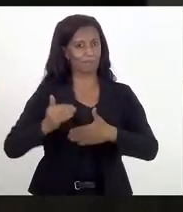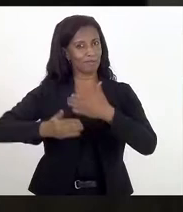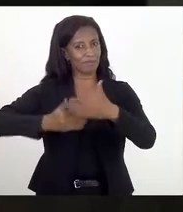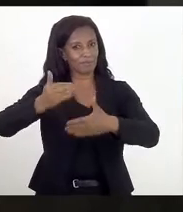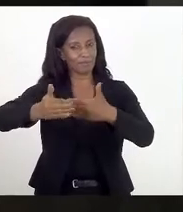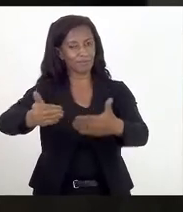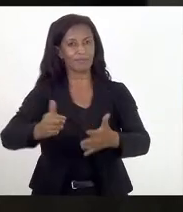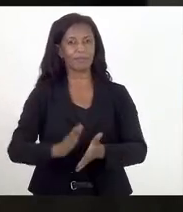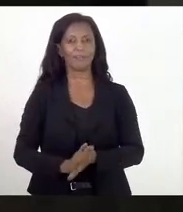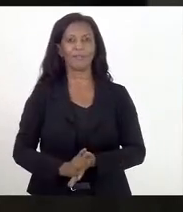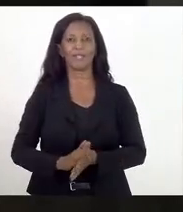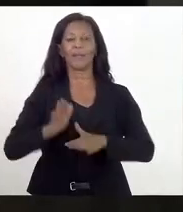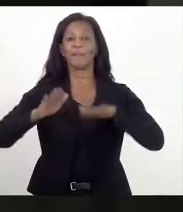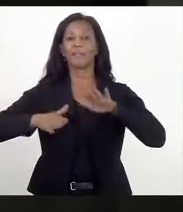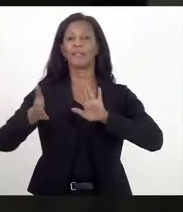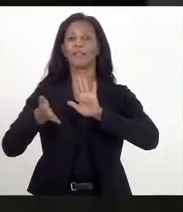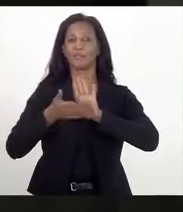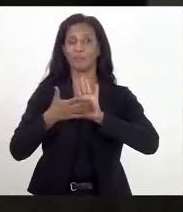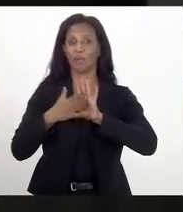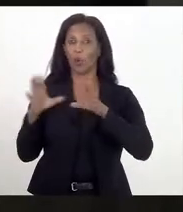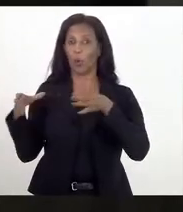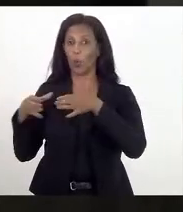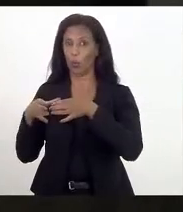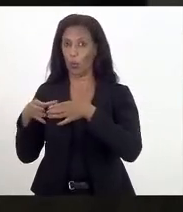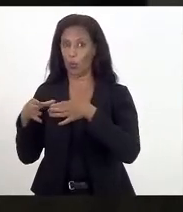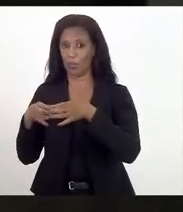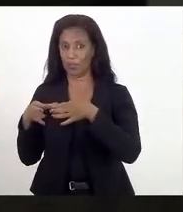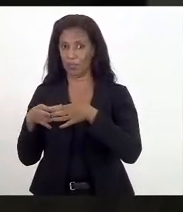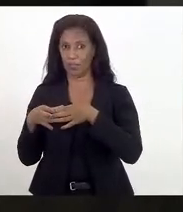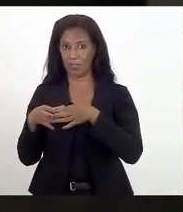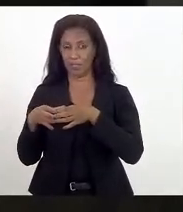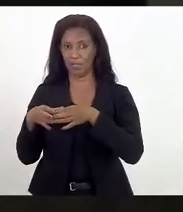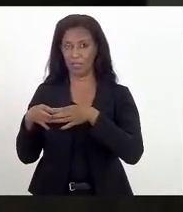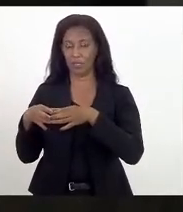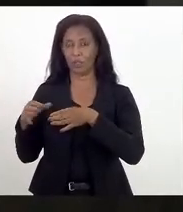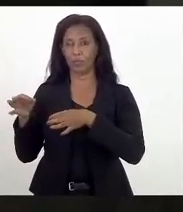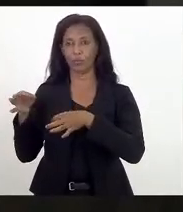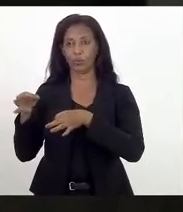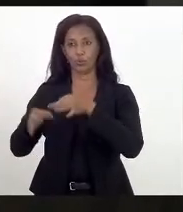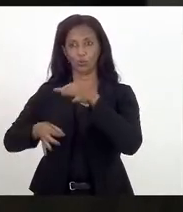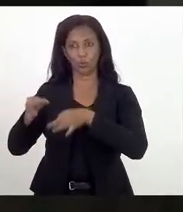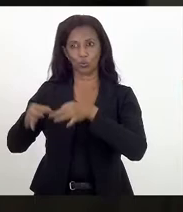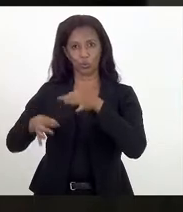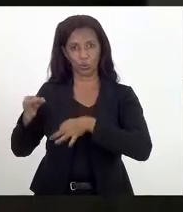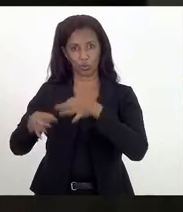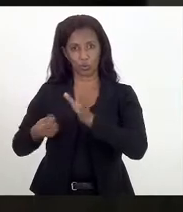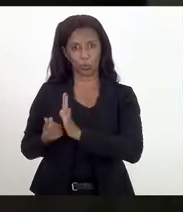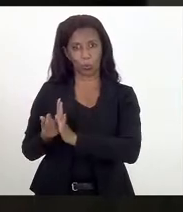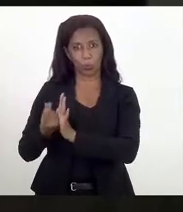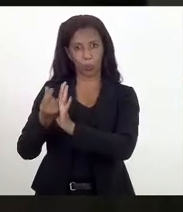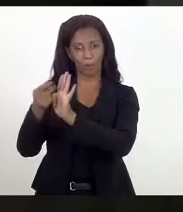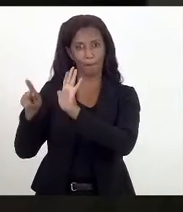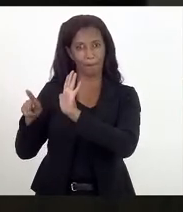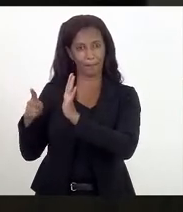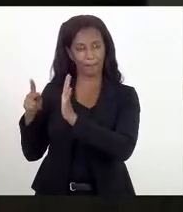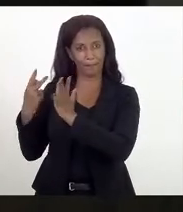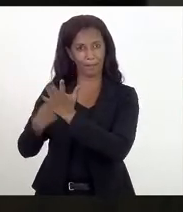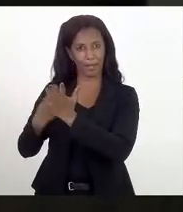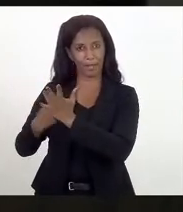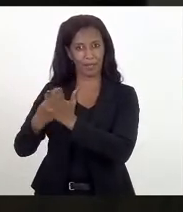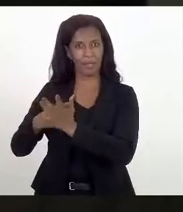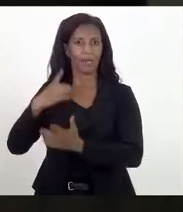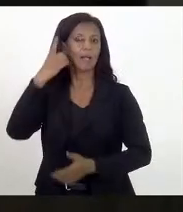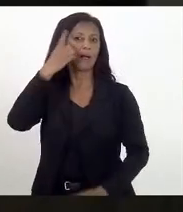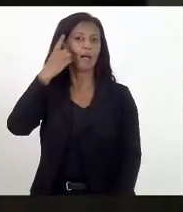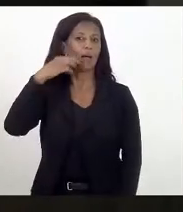Então, dependendo de pareceres das comissões de Constituição e Justiça, servidores e orçamento, para emitir parecer pela Comissão de Constituição e Justiça, o